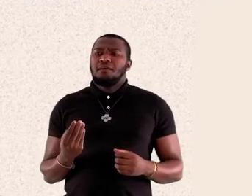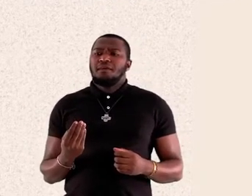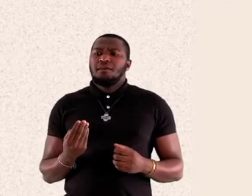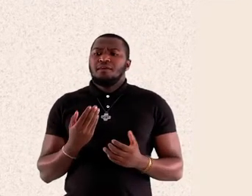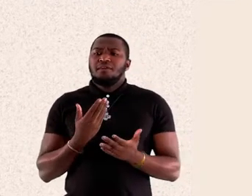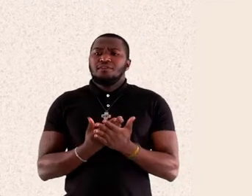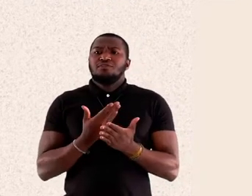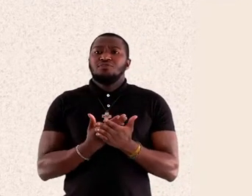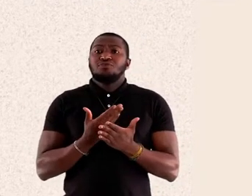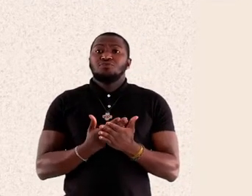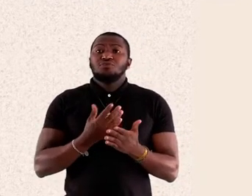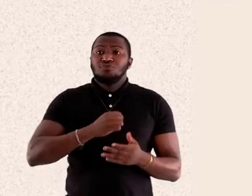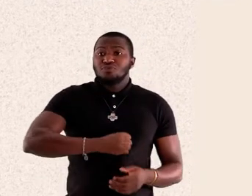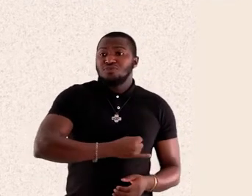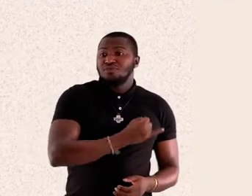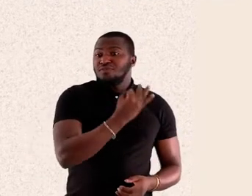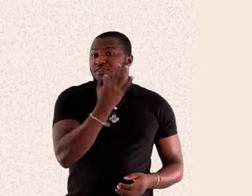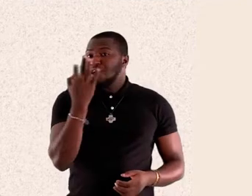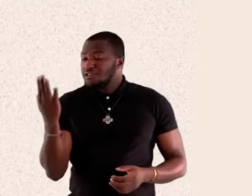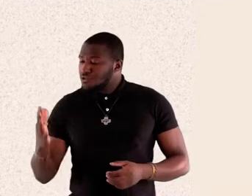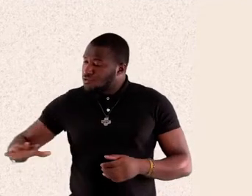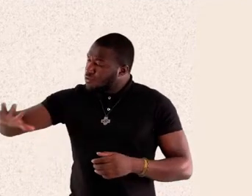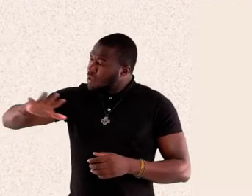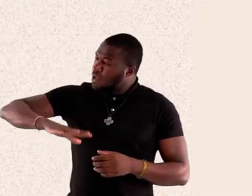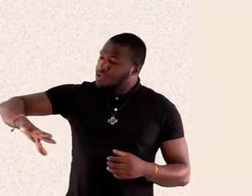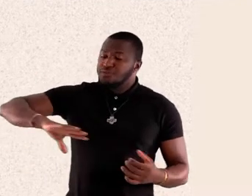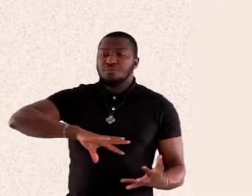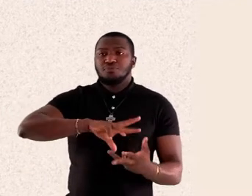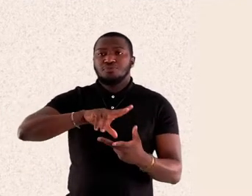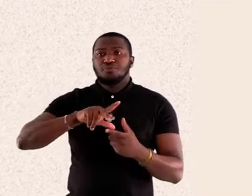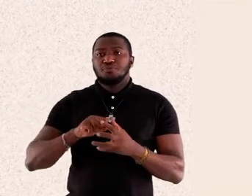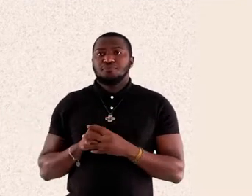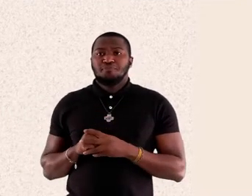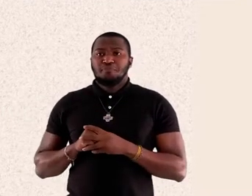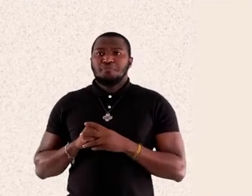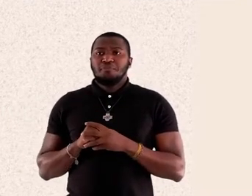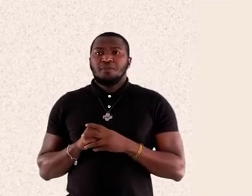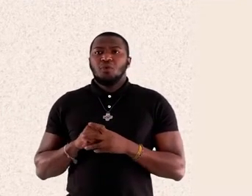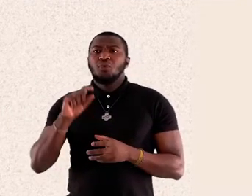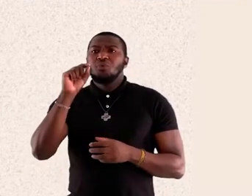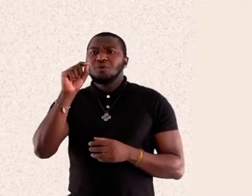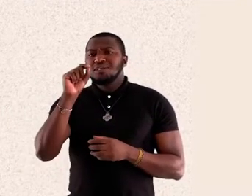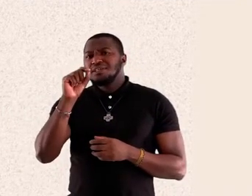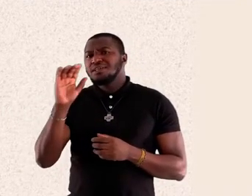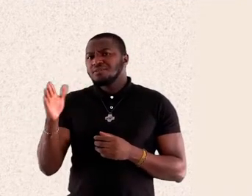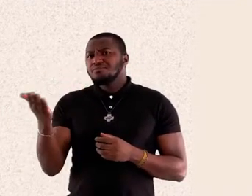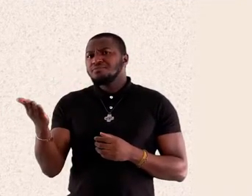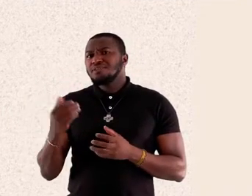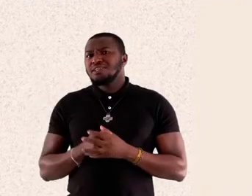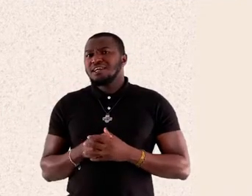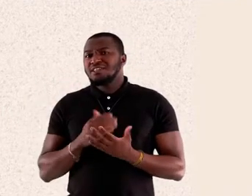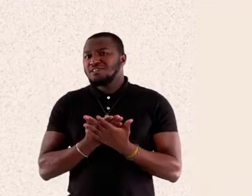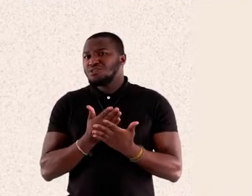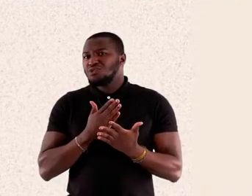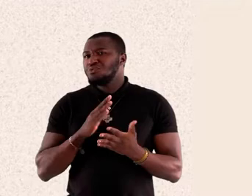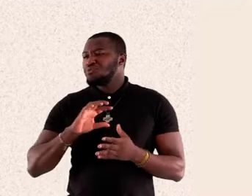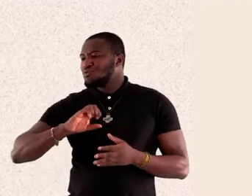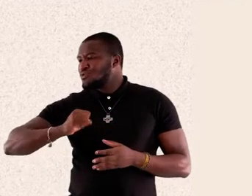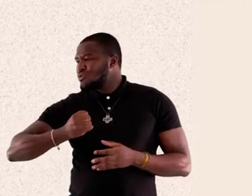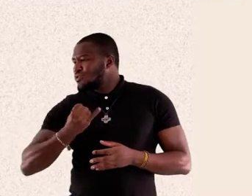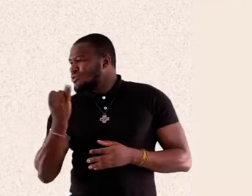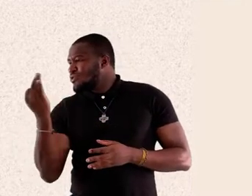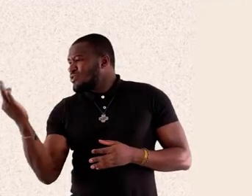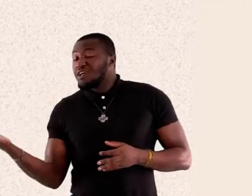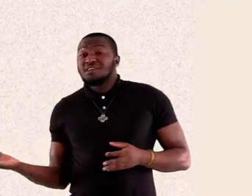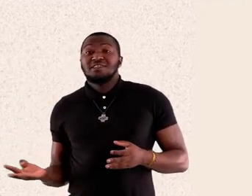quando a existência de um cérebro social o que que seria isso é seria um sistema